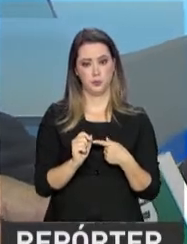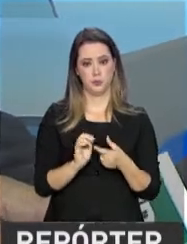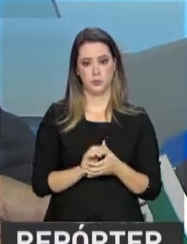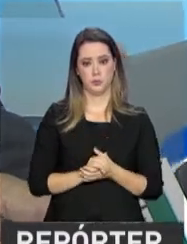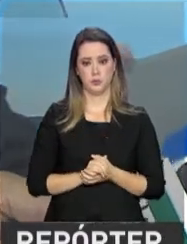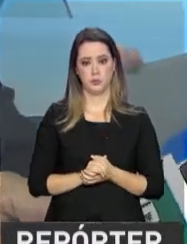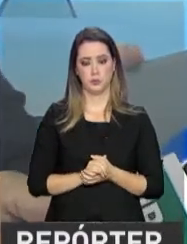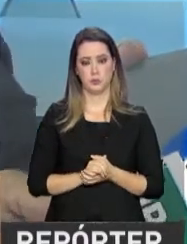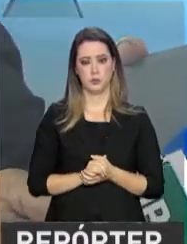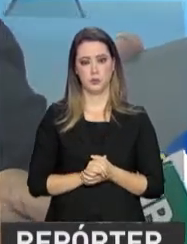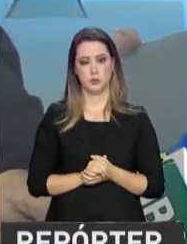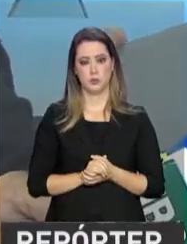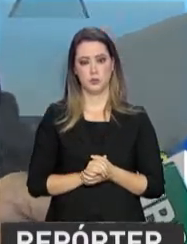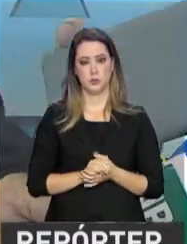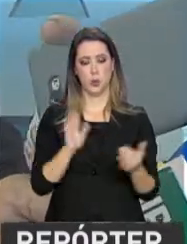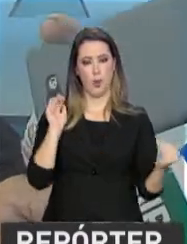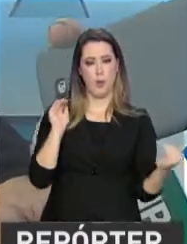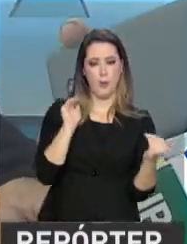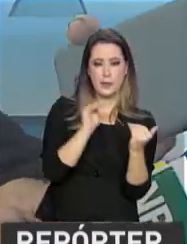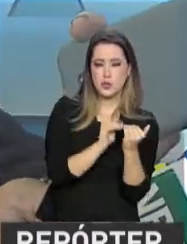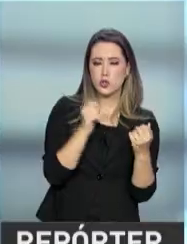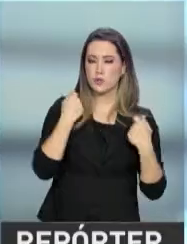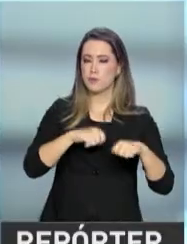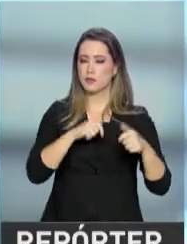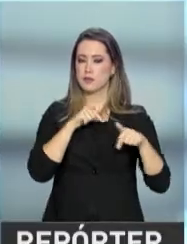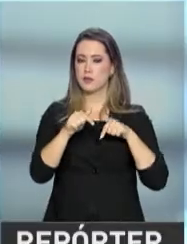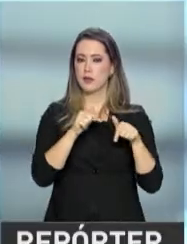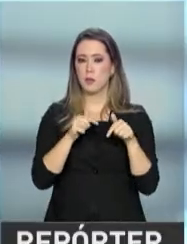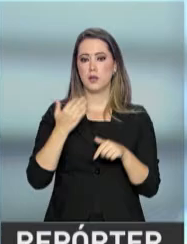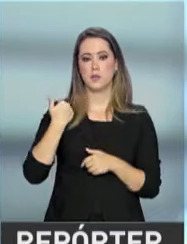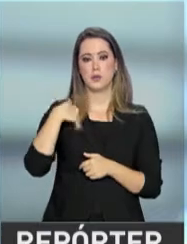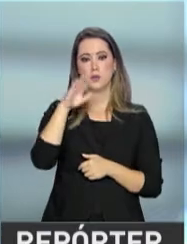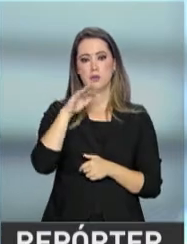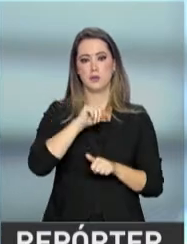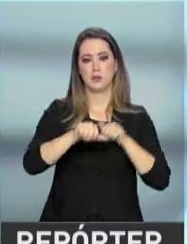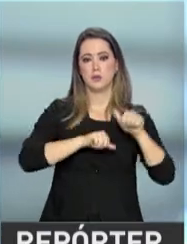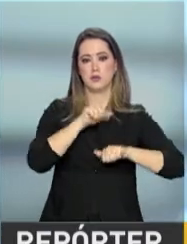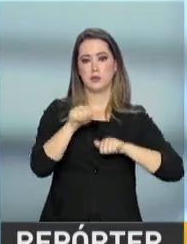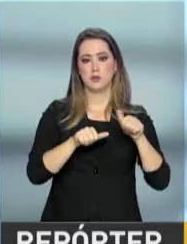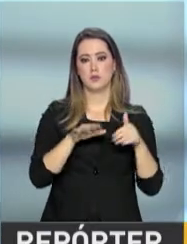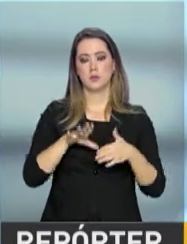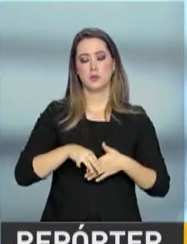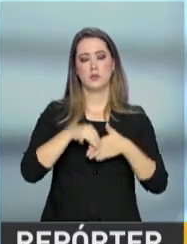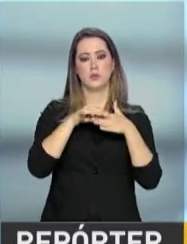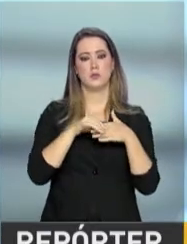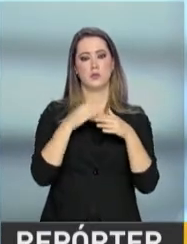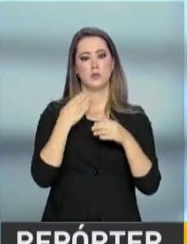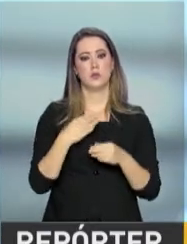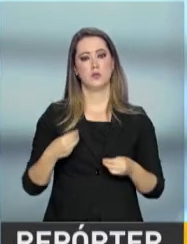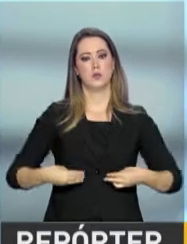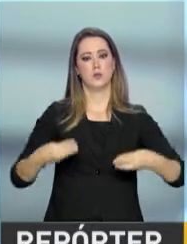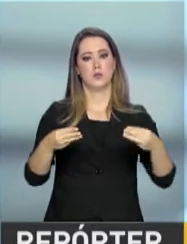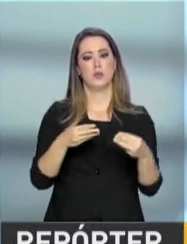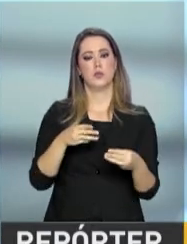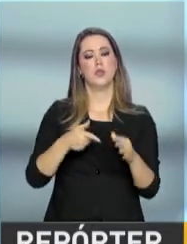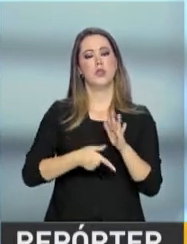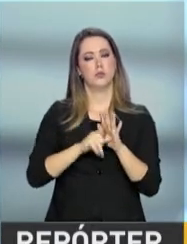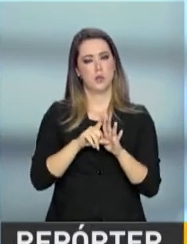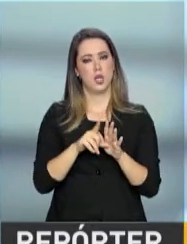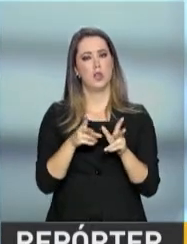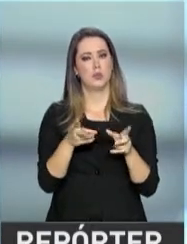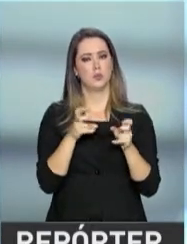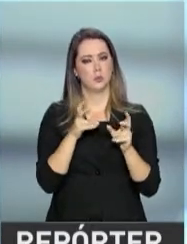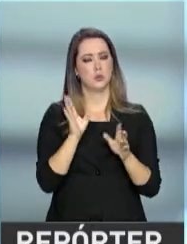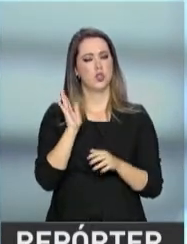o eixo que tem que ser explorado essas mudanças no comando desses ministérios já estavam previstas os